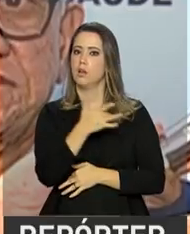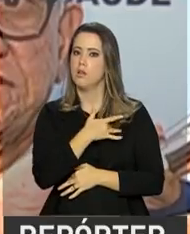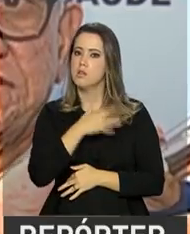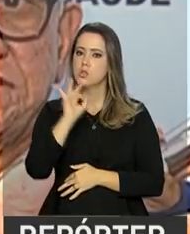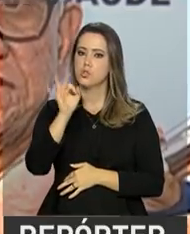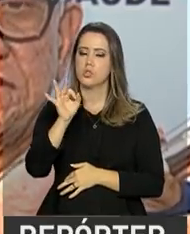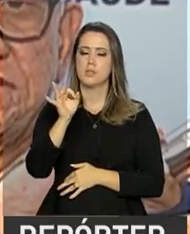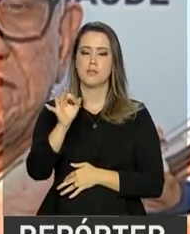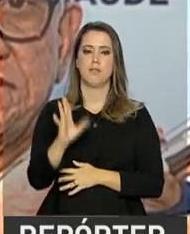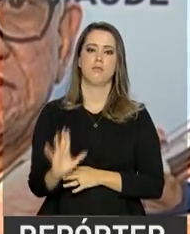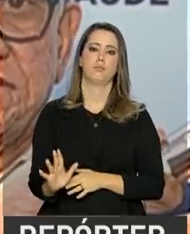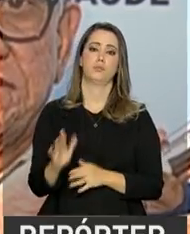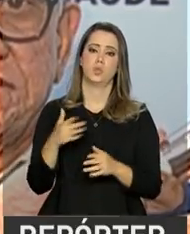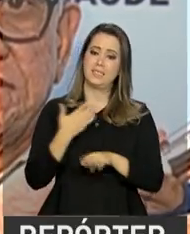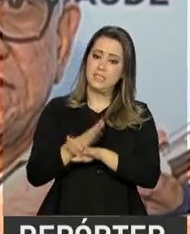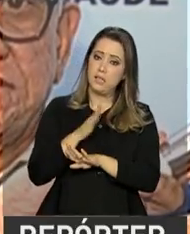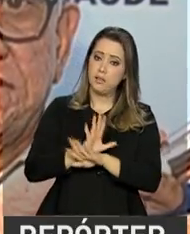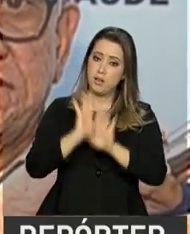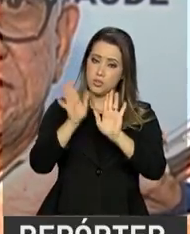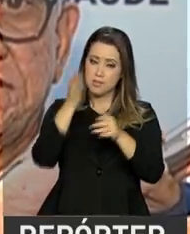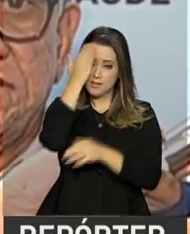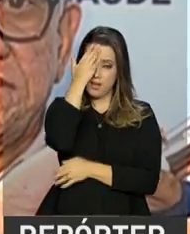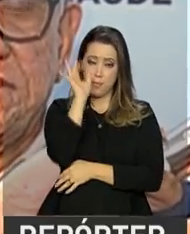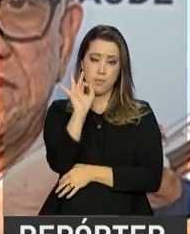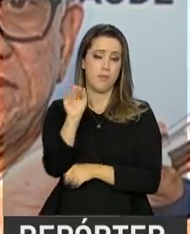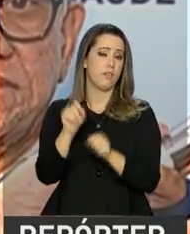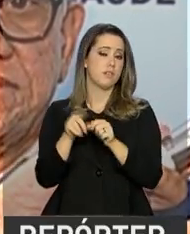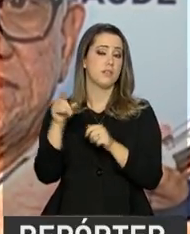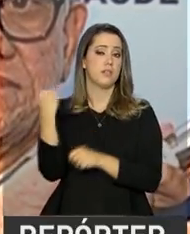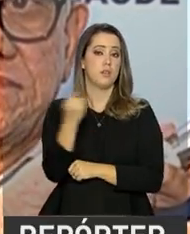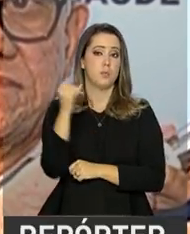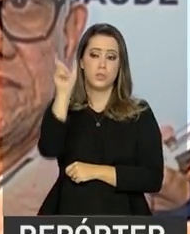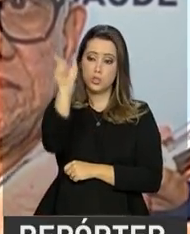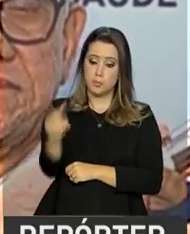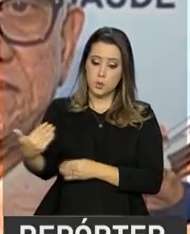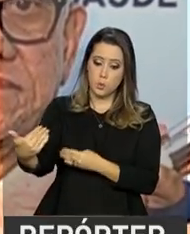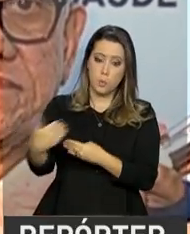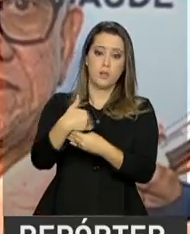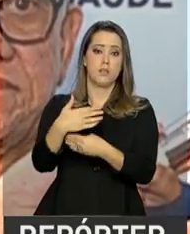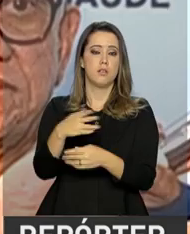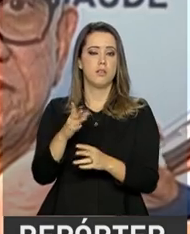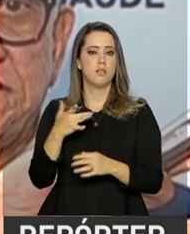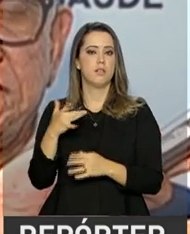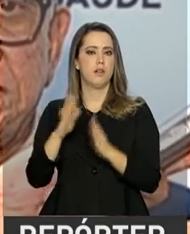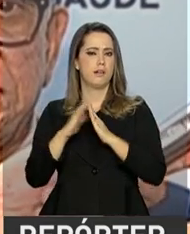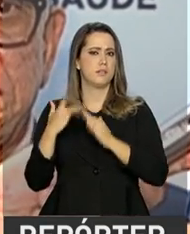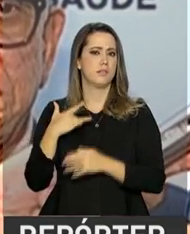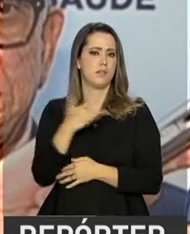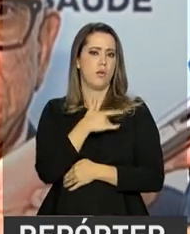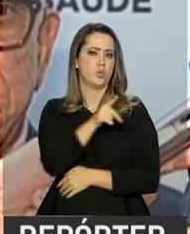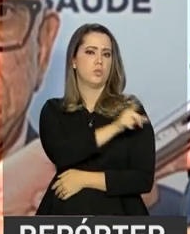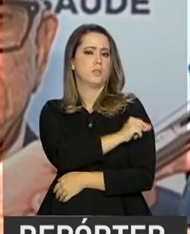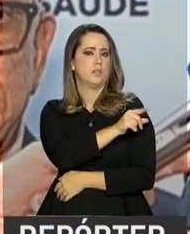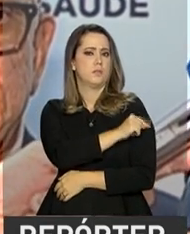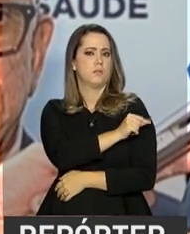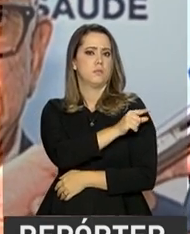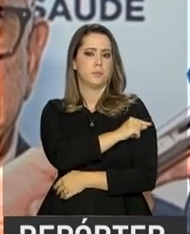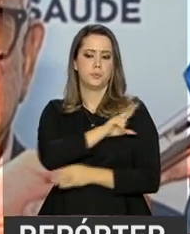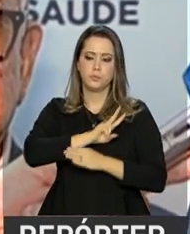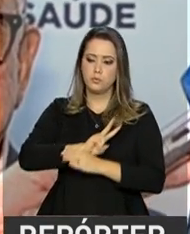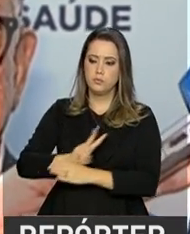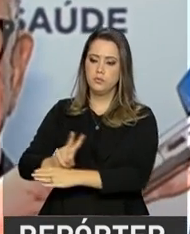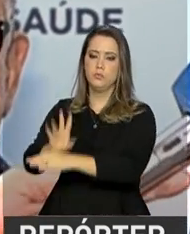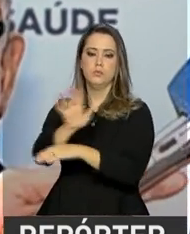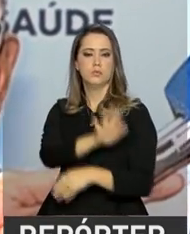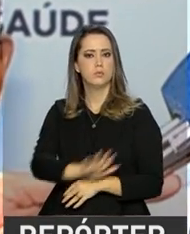preparados treinados para a vacinação portanto é importante que a população compareça porque nós alcançamos a cobertura